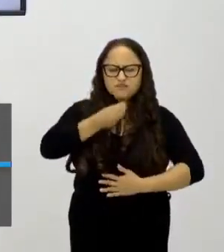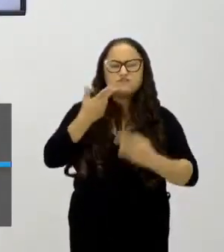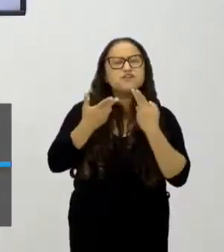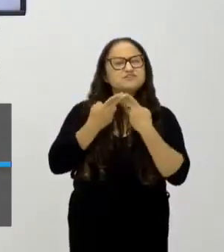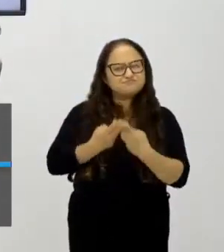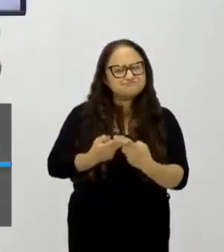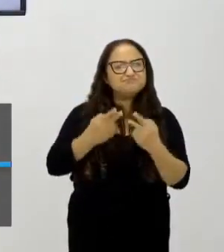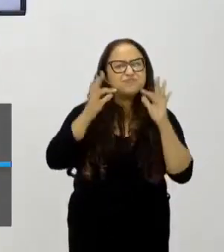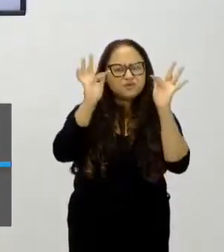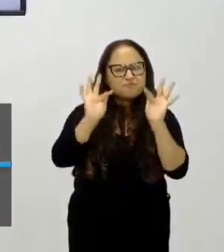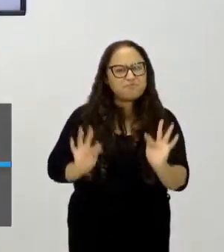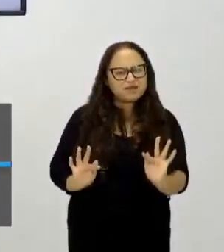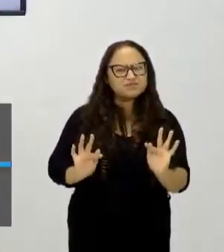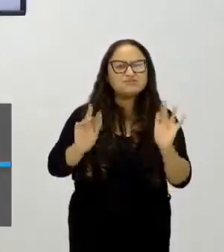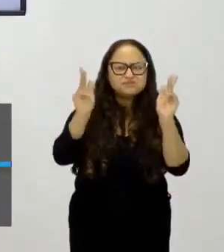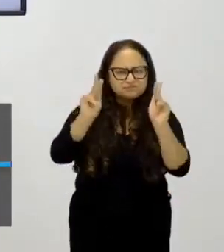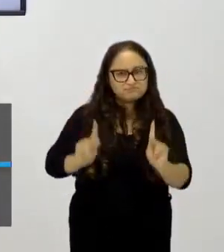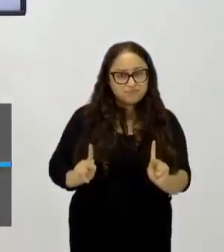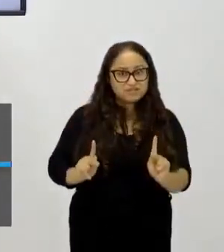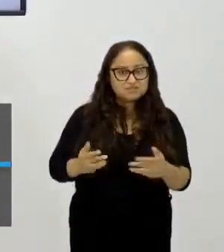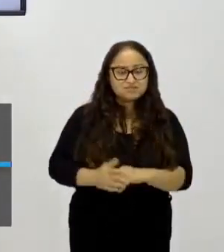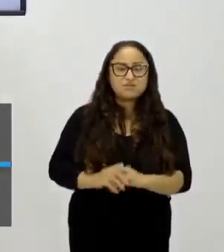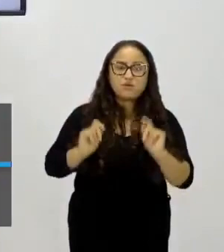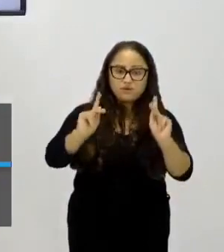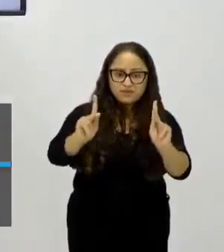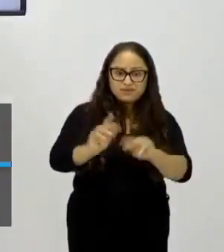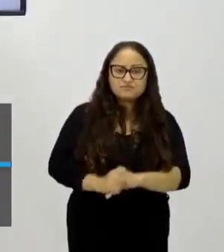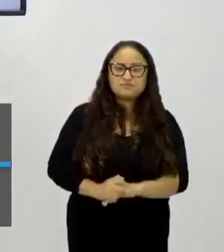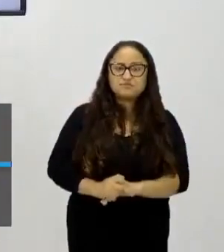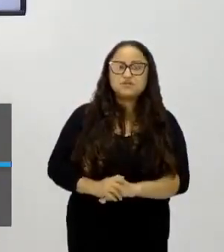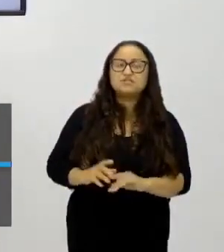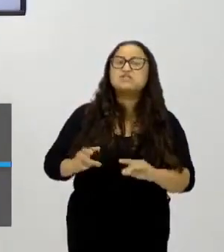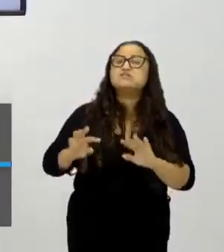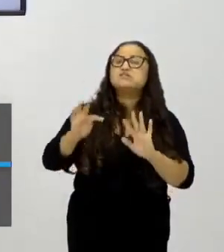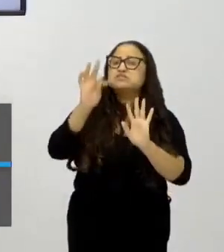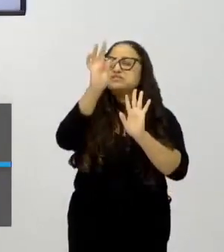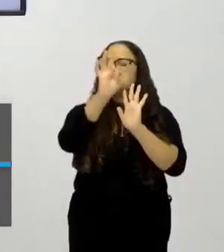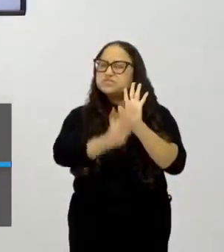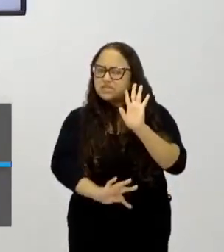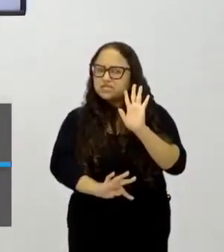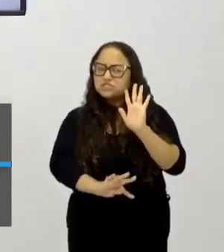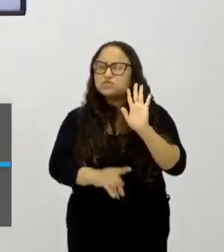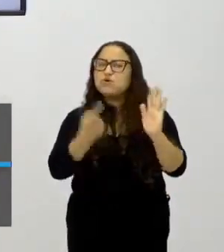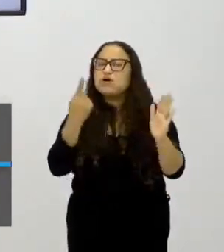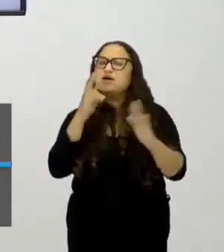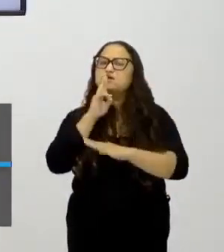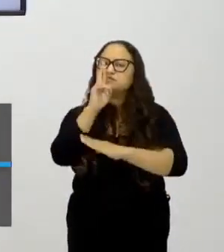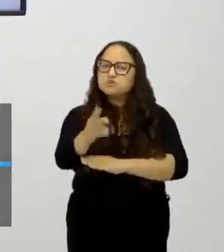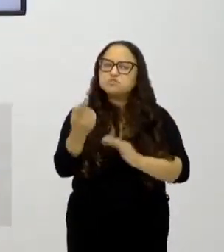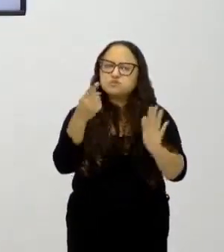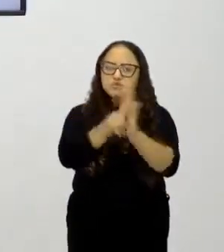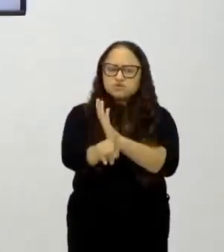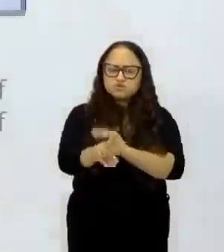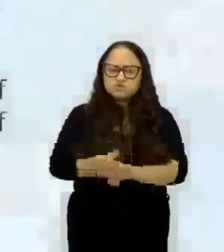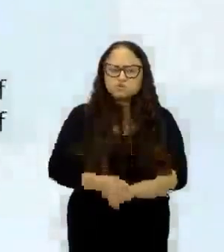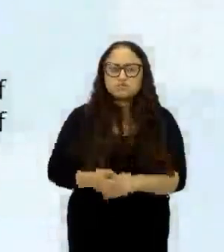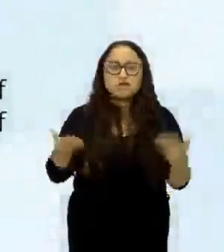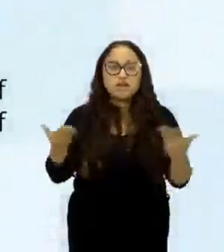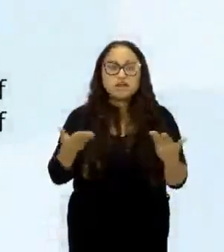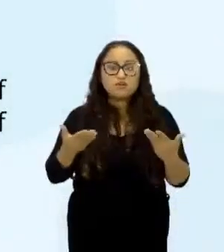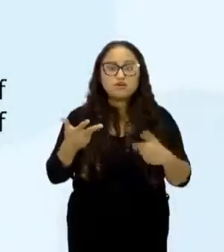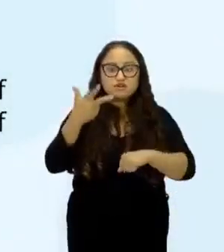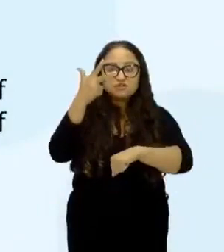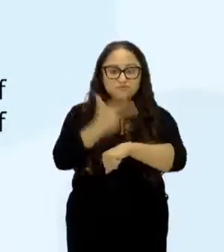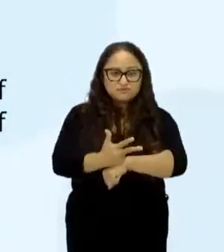harmony, peace. né? Yes. Em paz e harmonia. Então, esse texto é uma resposta àquela pergunta que eu fiz para vocês. And now, we are going to watch